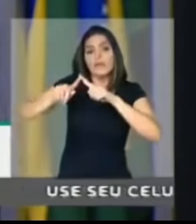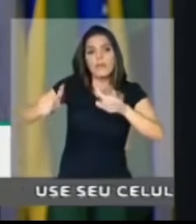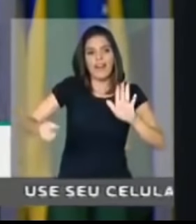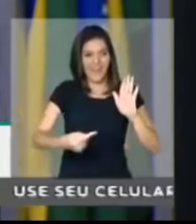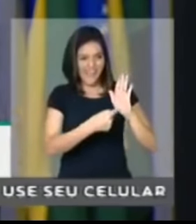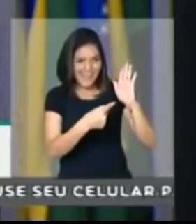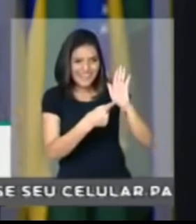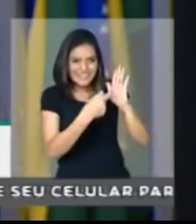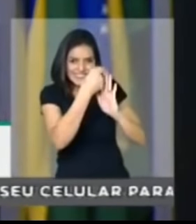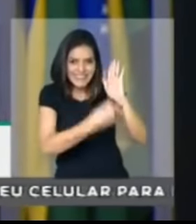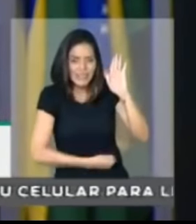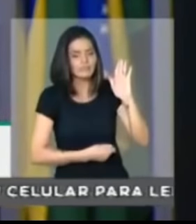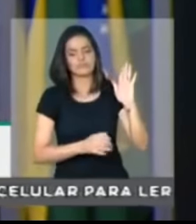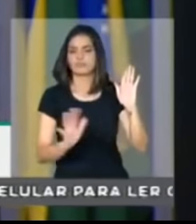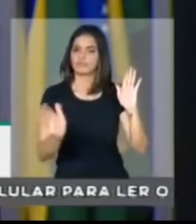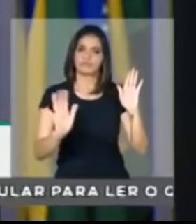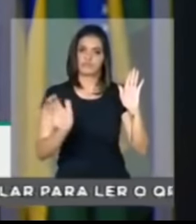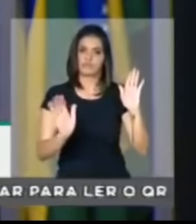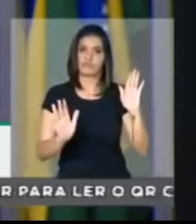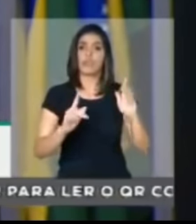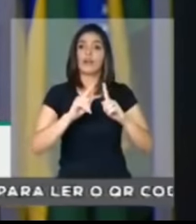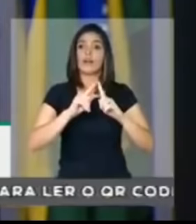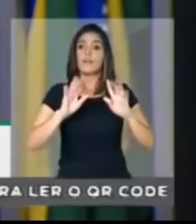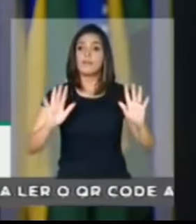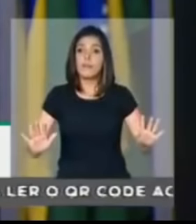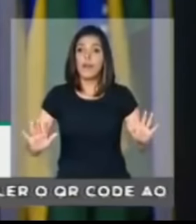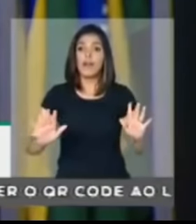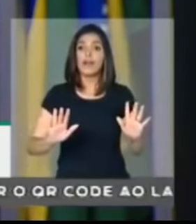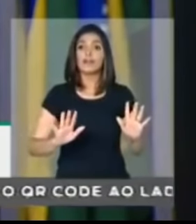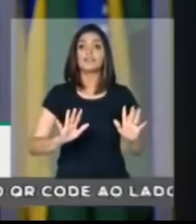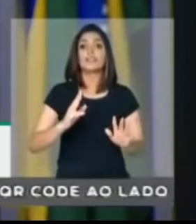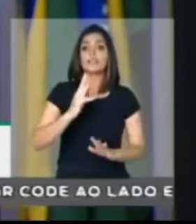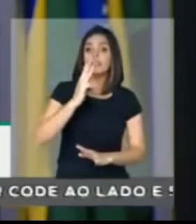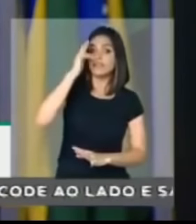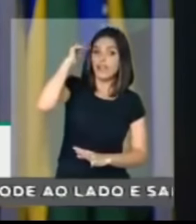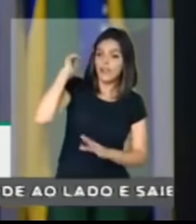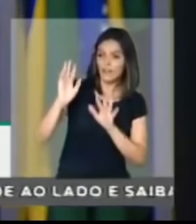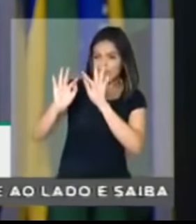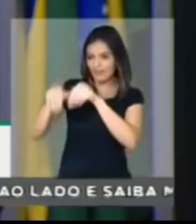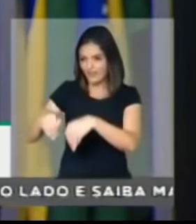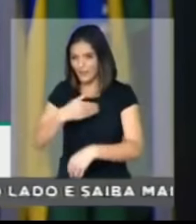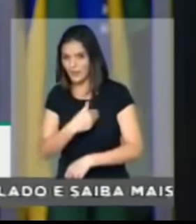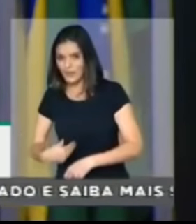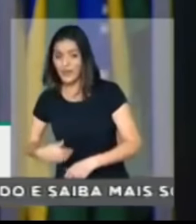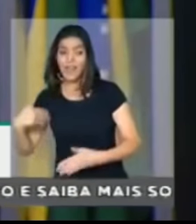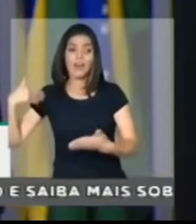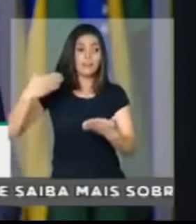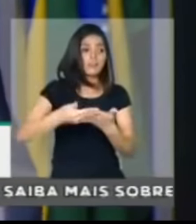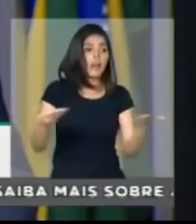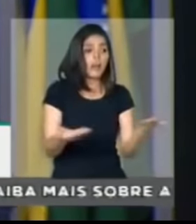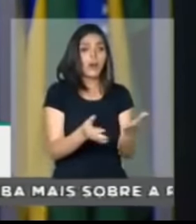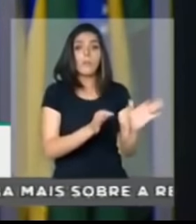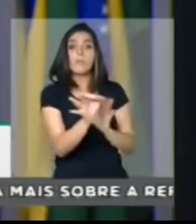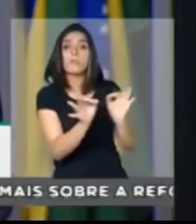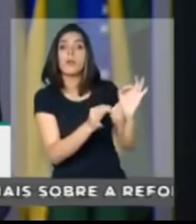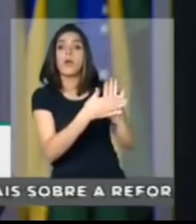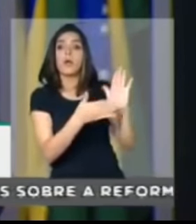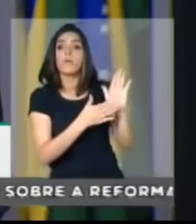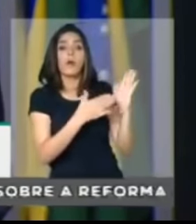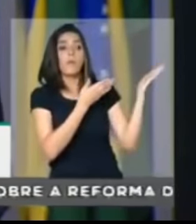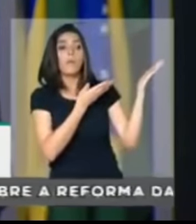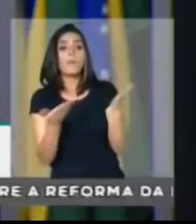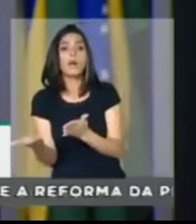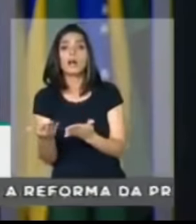que está aí. Mas tiveram desde o final do governo Temer até agora para elaborar uma proposta e até agora não vê essa